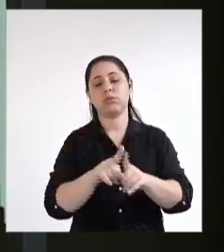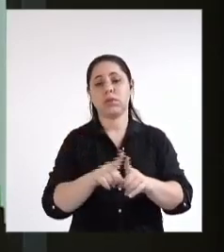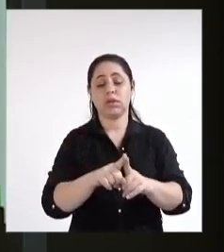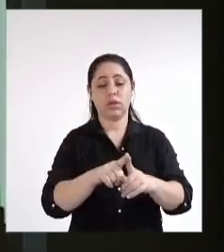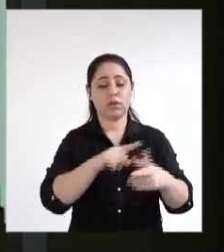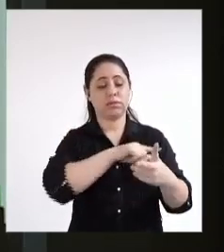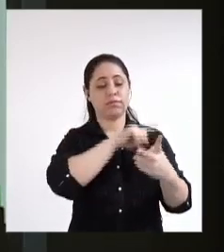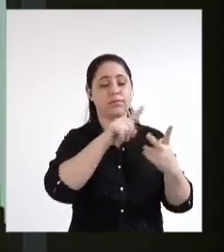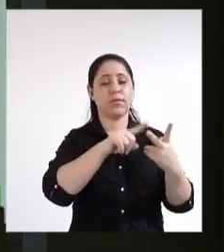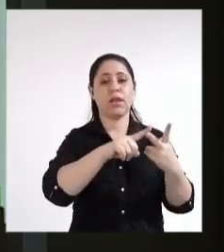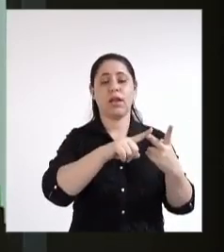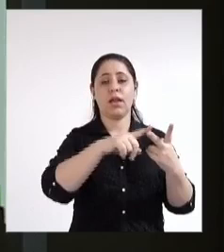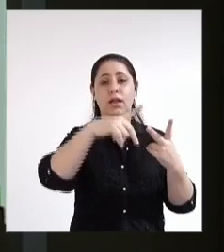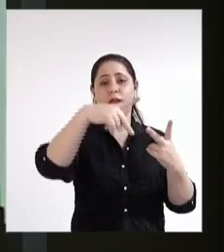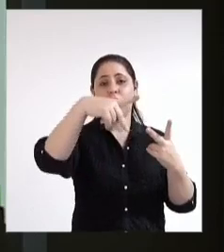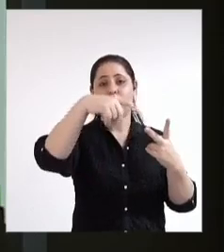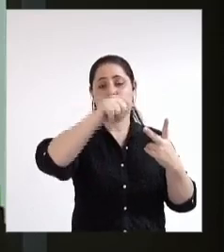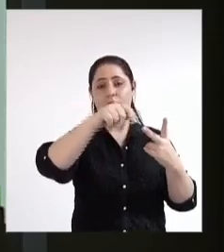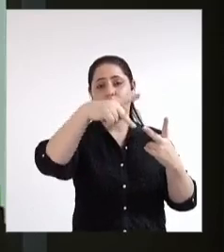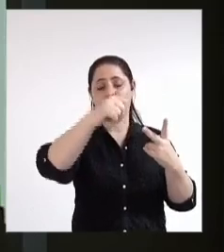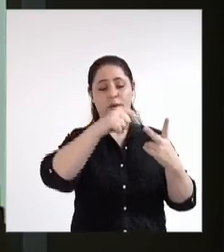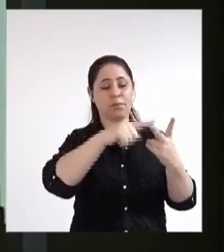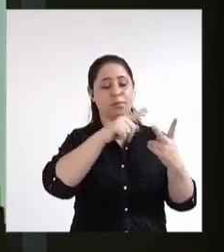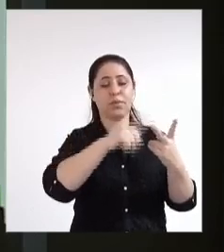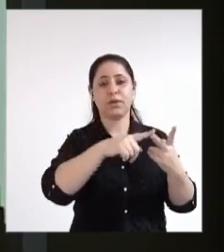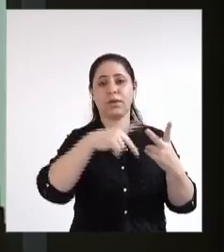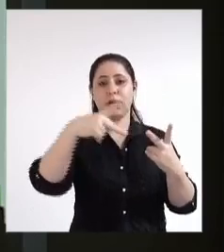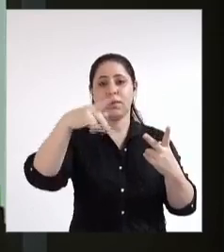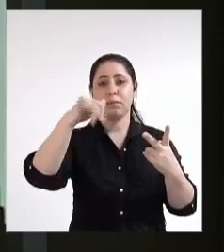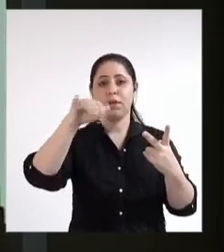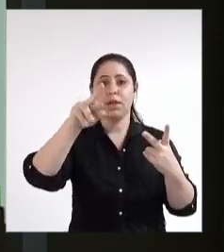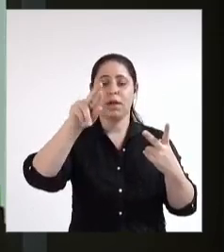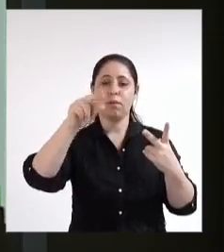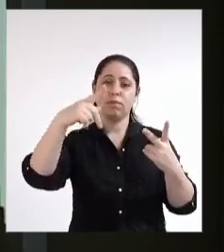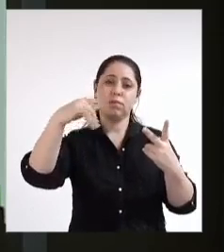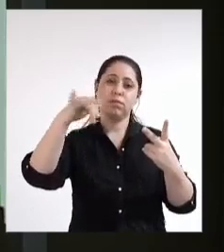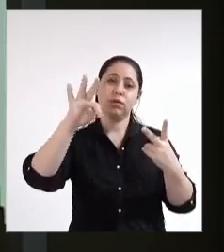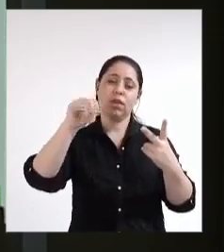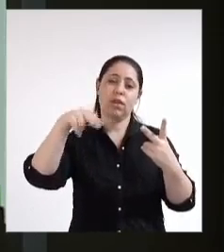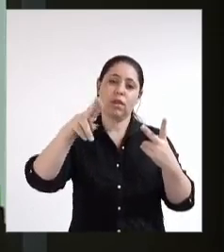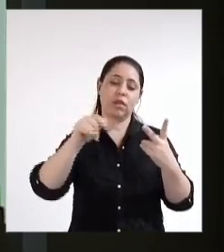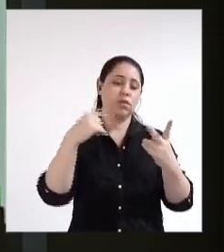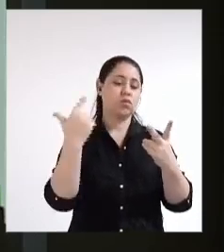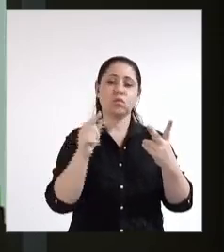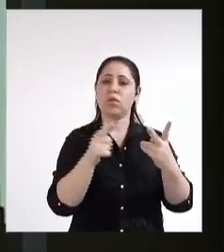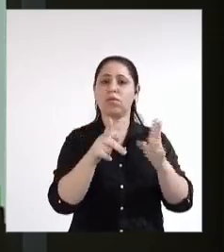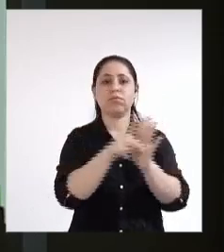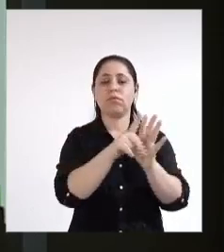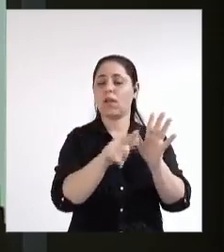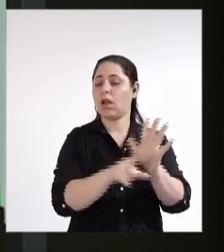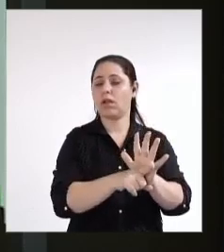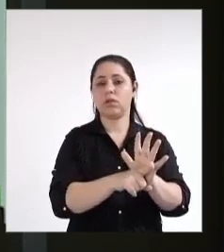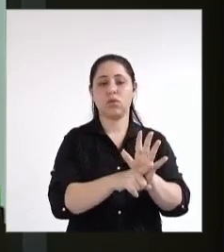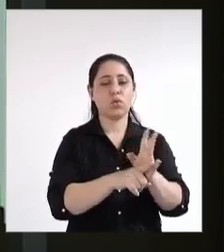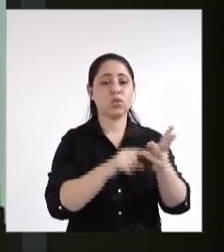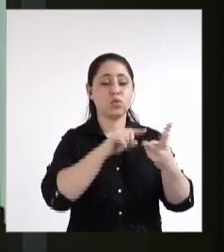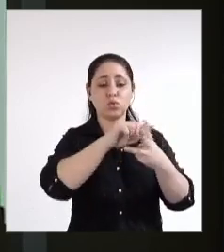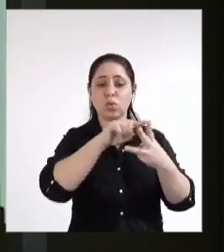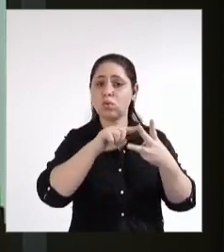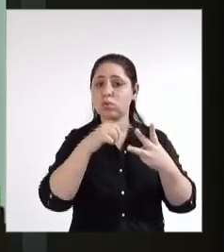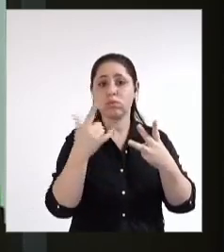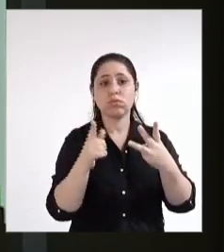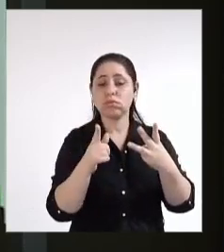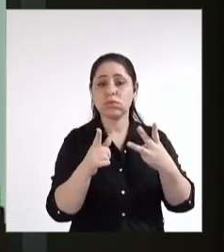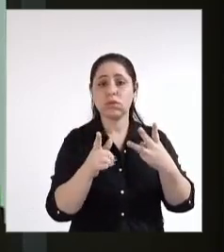da partitura putanga também não se aplica aqui não tem o plano de manejo então vocês podem ver que todas as unidades de conservação só duas não têm